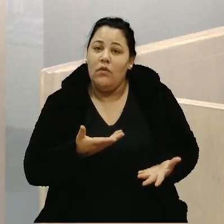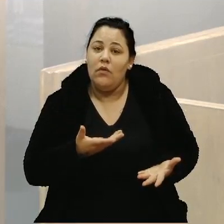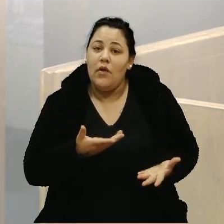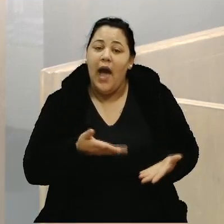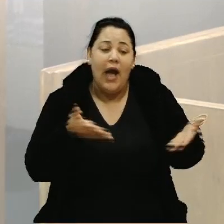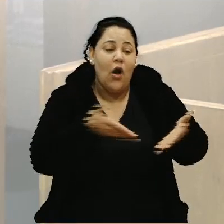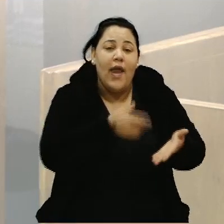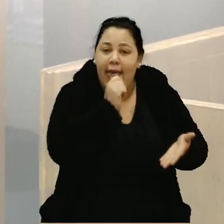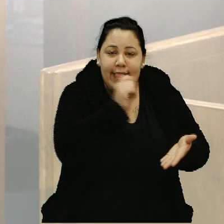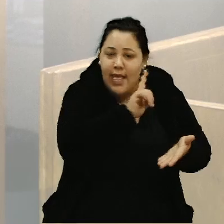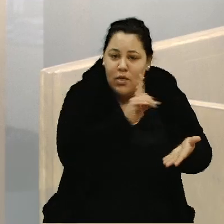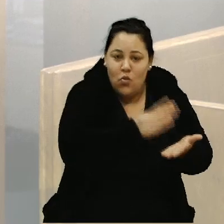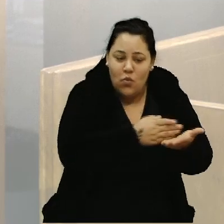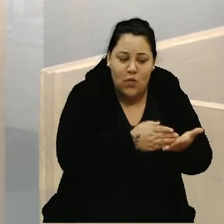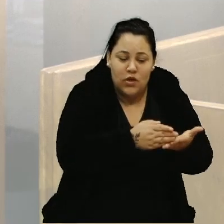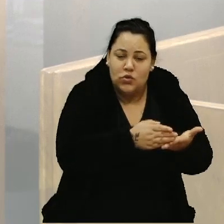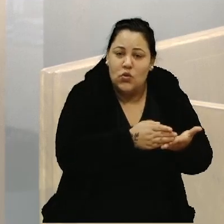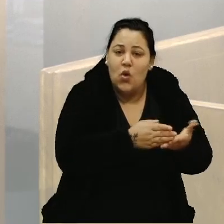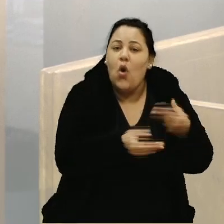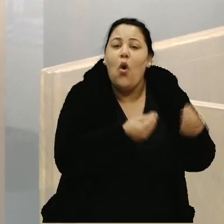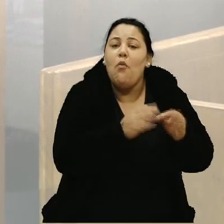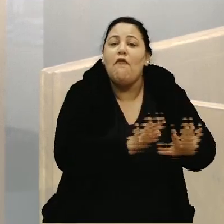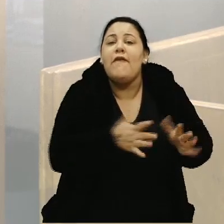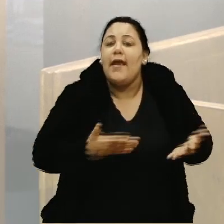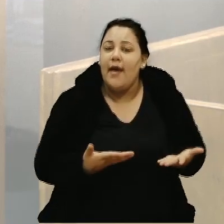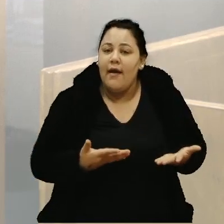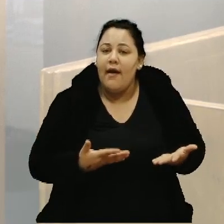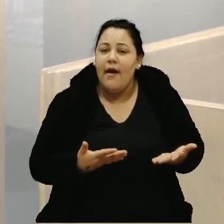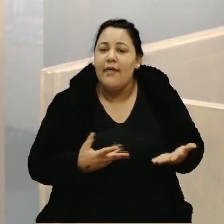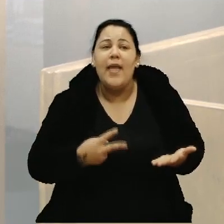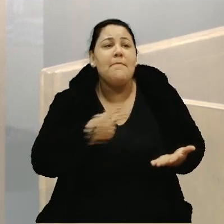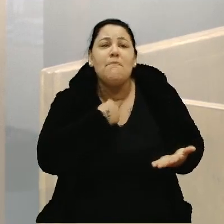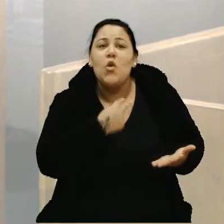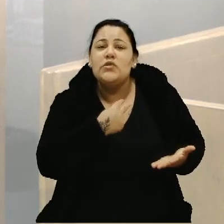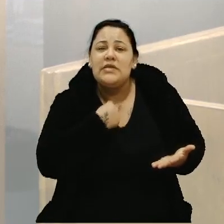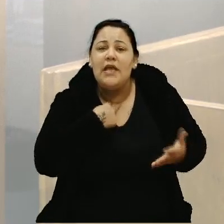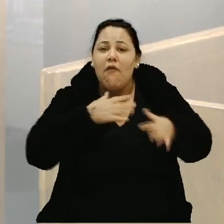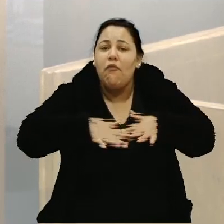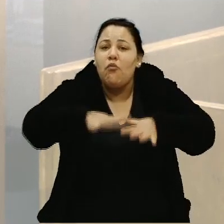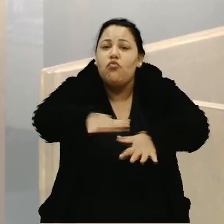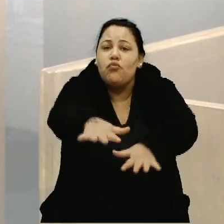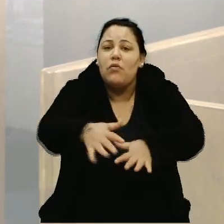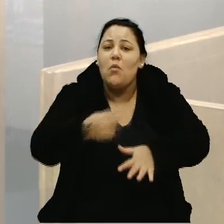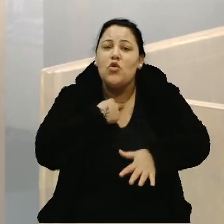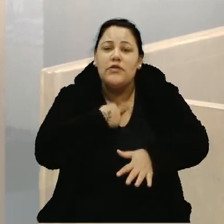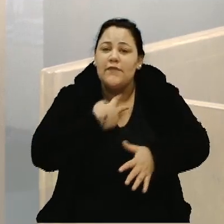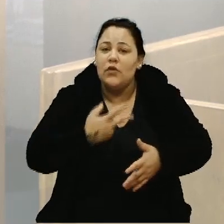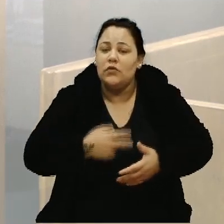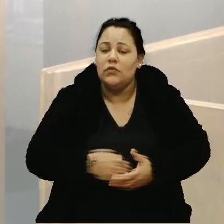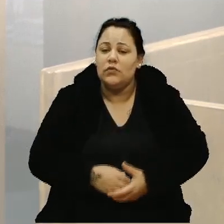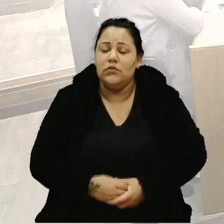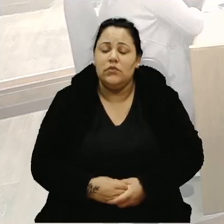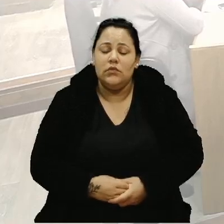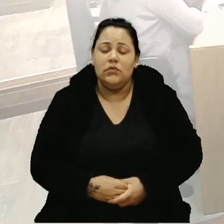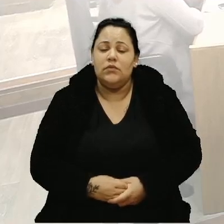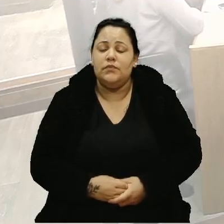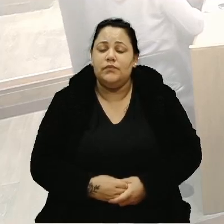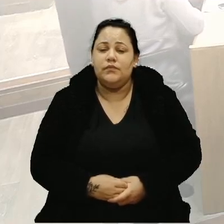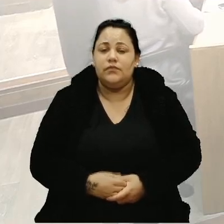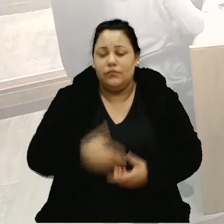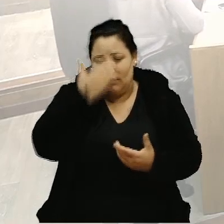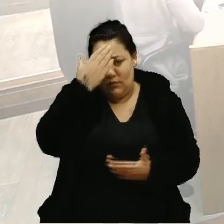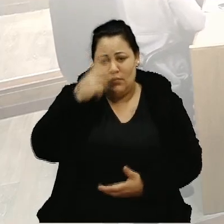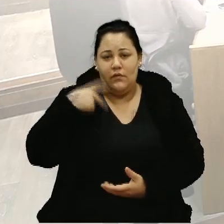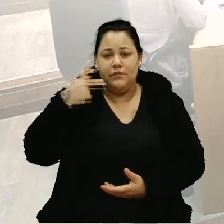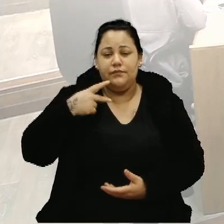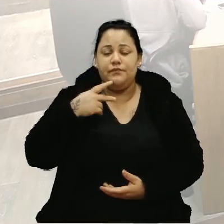obra. É impossível transitar lá. Seu a parte de imediato, vereador. Obrigado, vereadora Gladys. Realmente